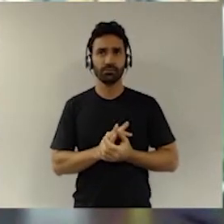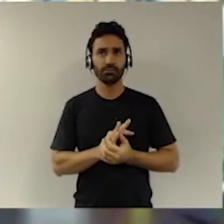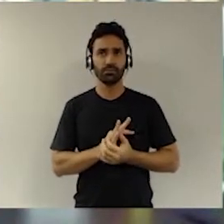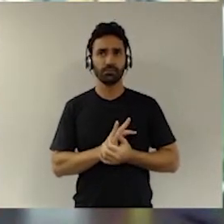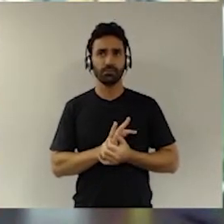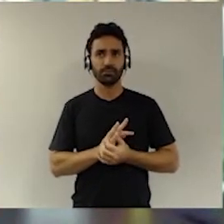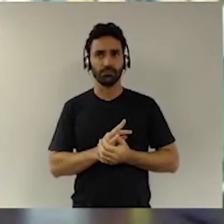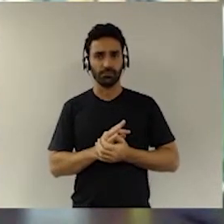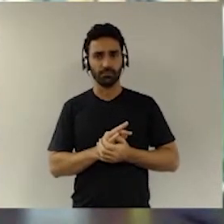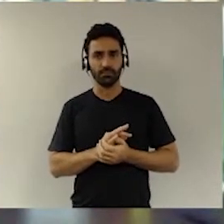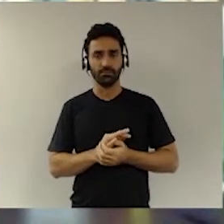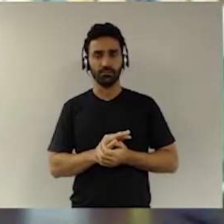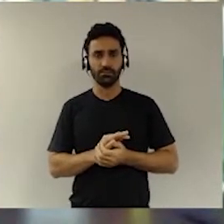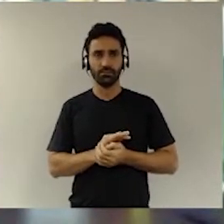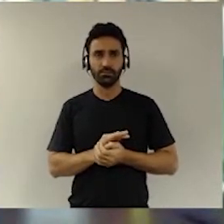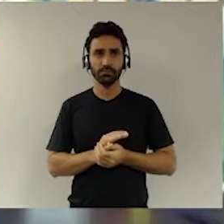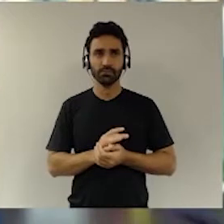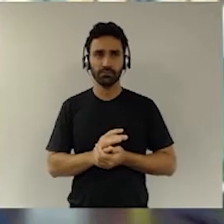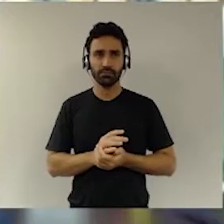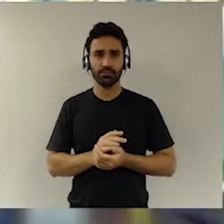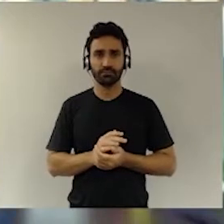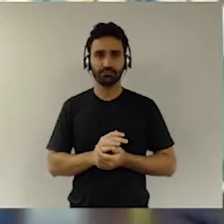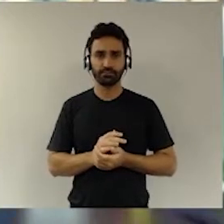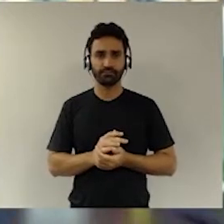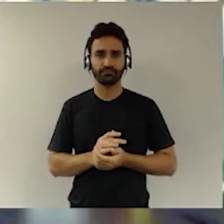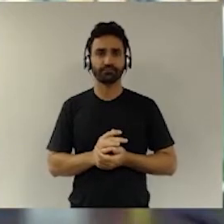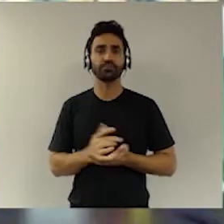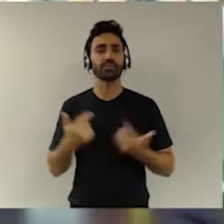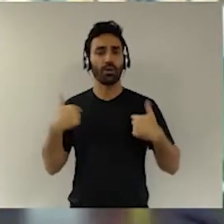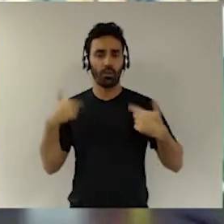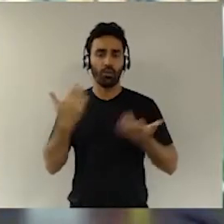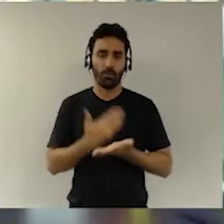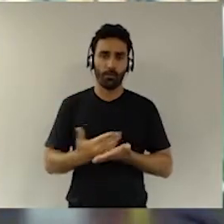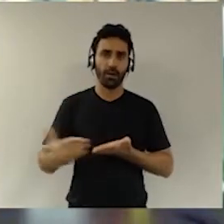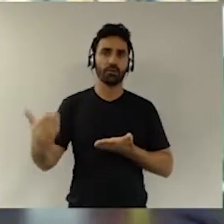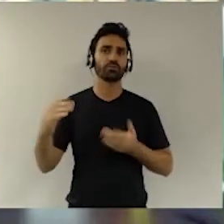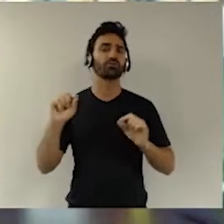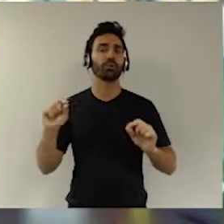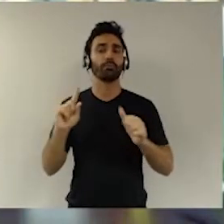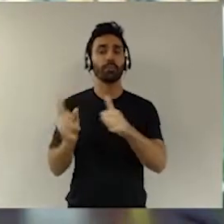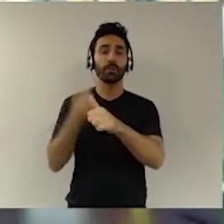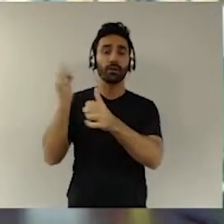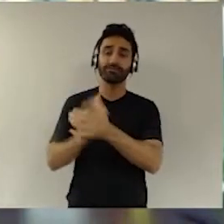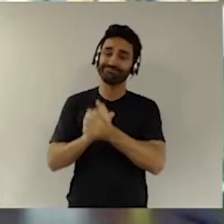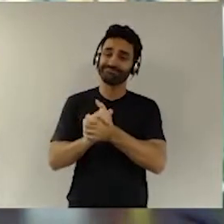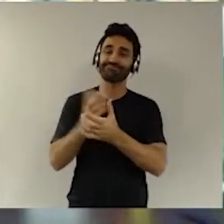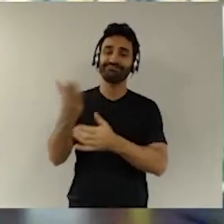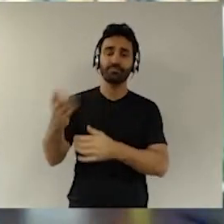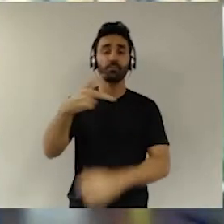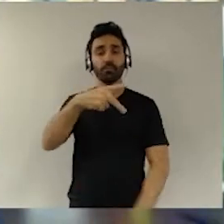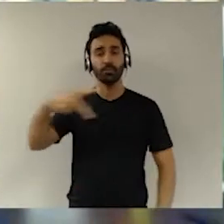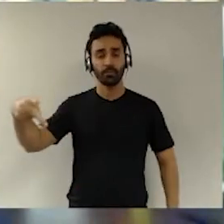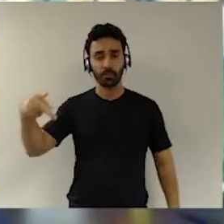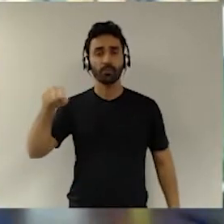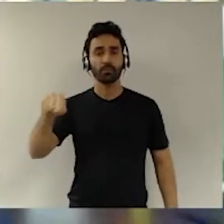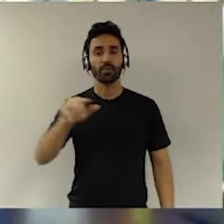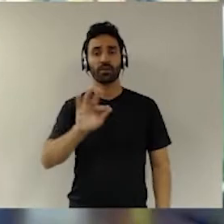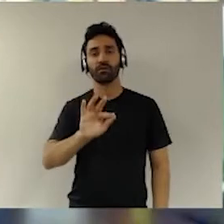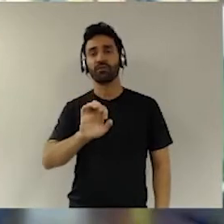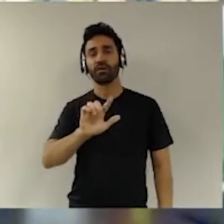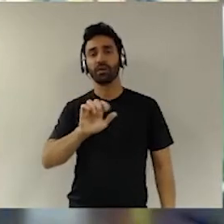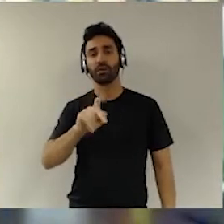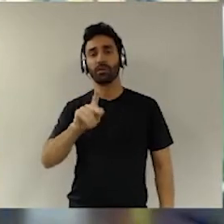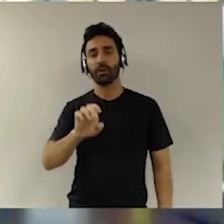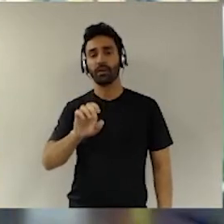Inicio aqui, não poderia deixar de assim o fazê-lo também, cumprimentando o nosso presidente, Felipe Santa